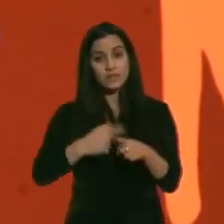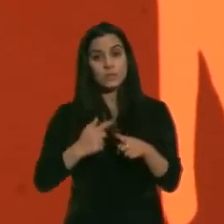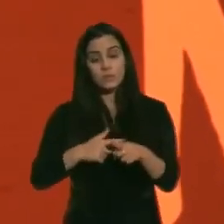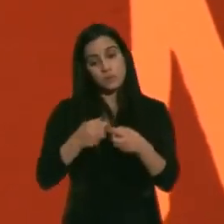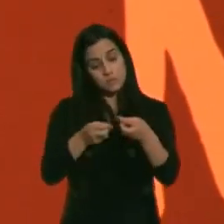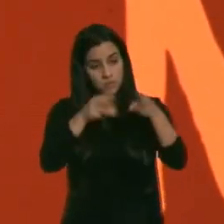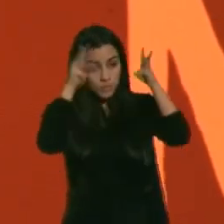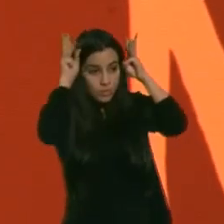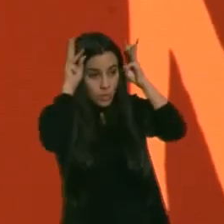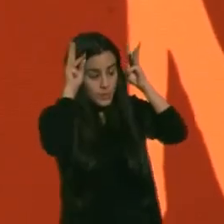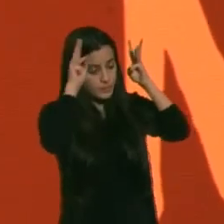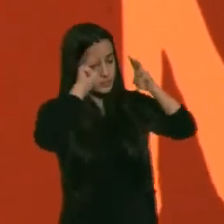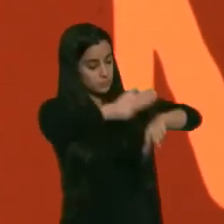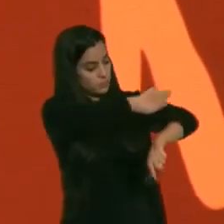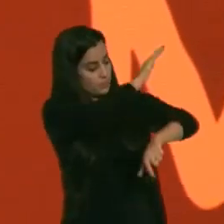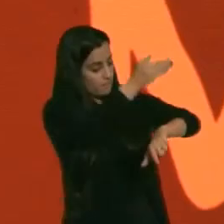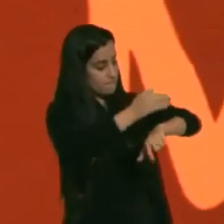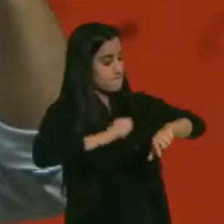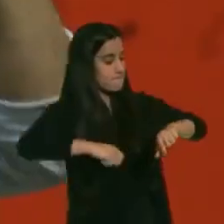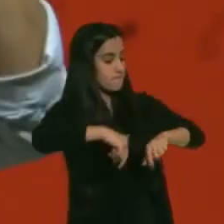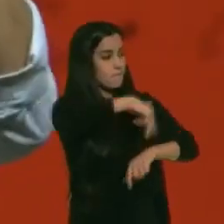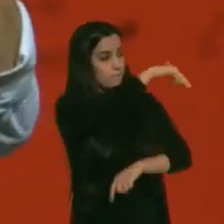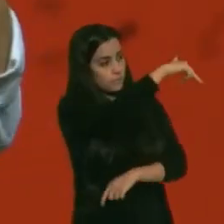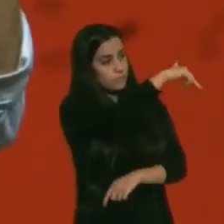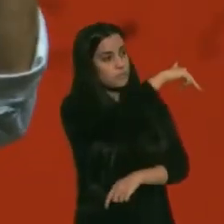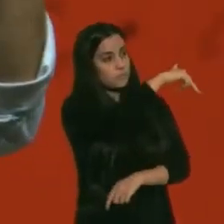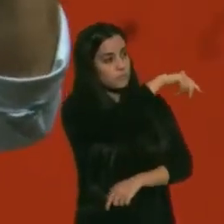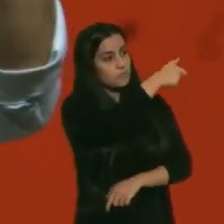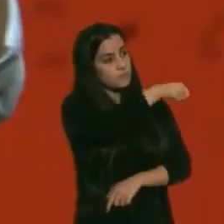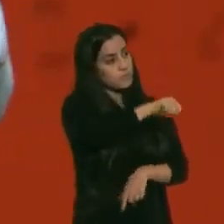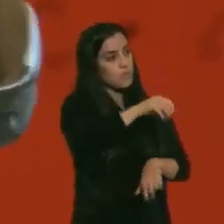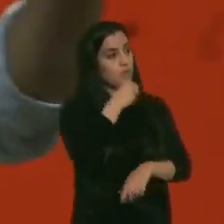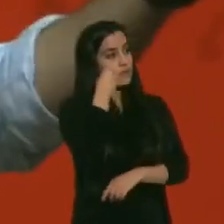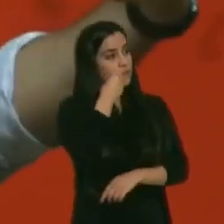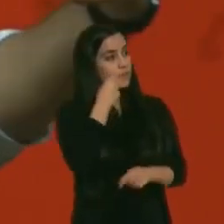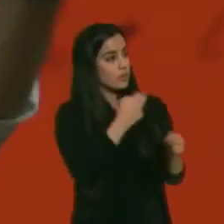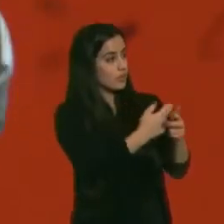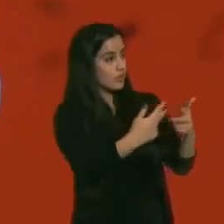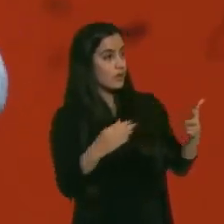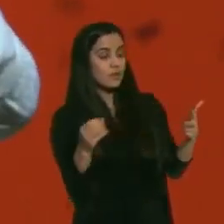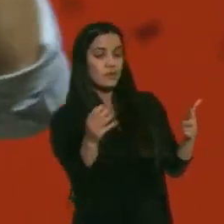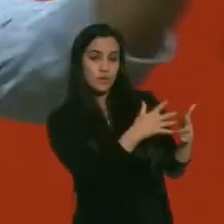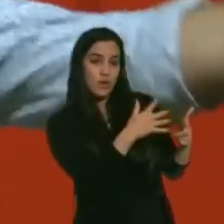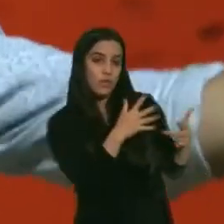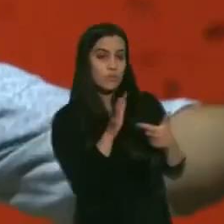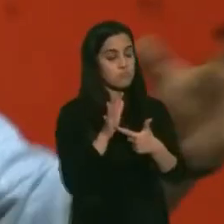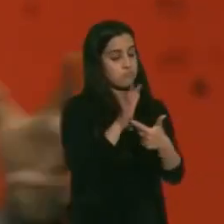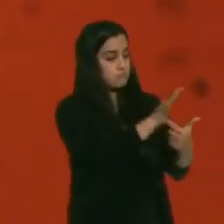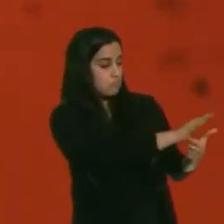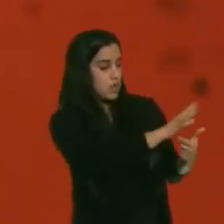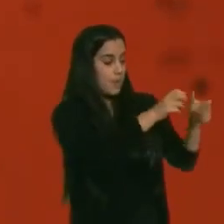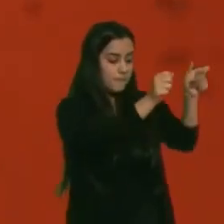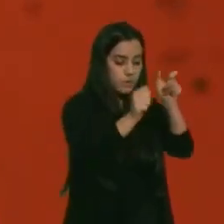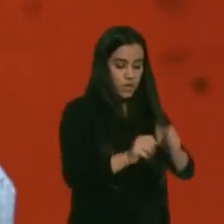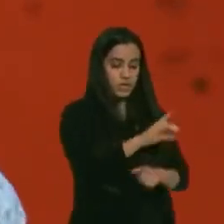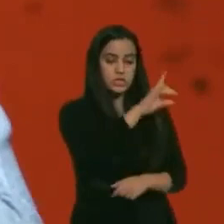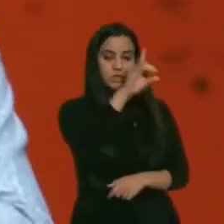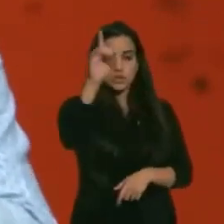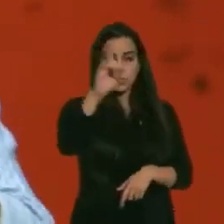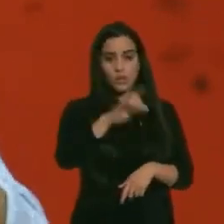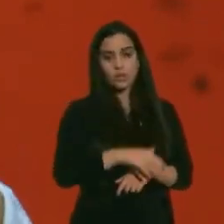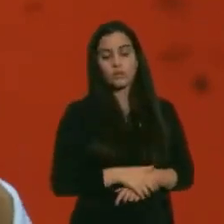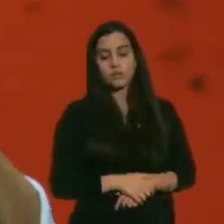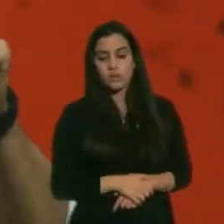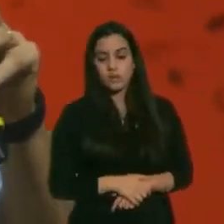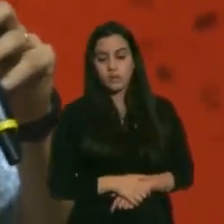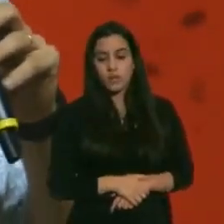Moisés sobe a montanha para experimentar algo novo, uma revelação tremenda do poder de Deus, no alto da